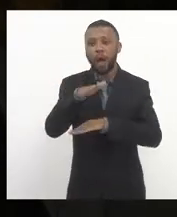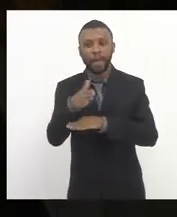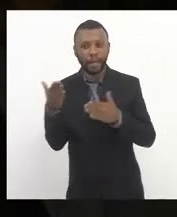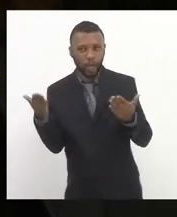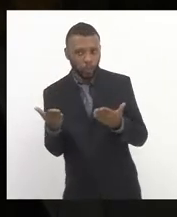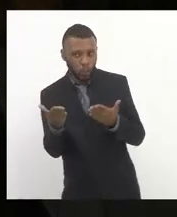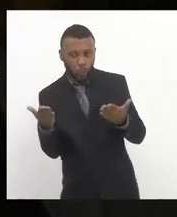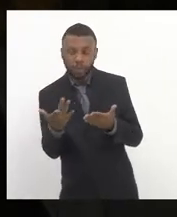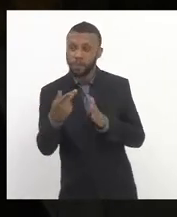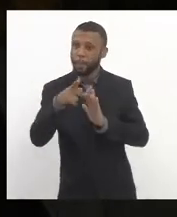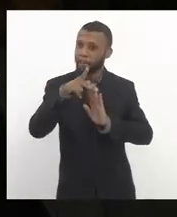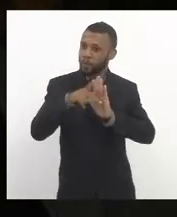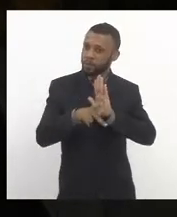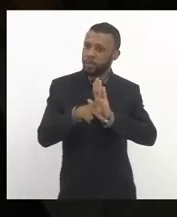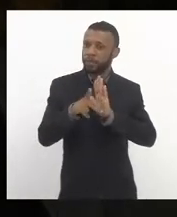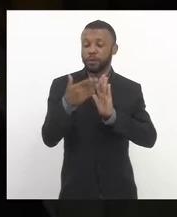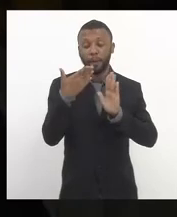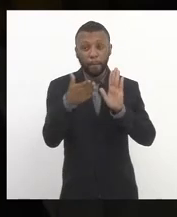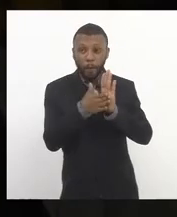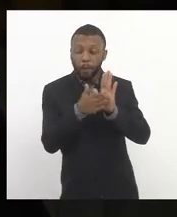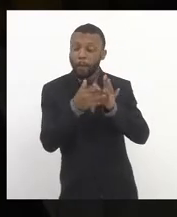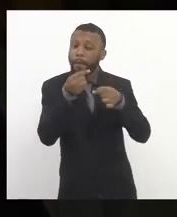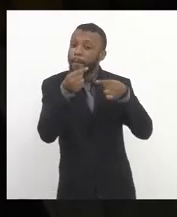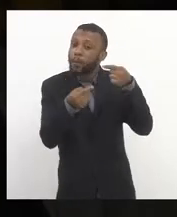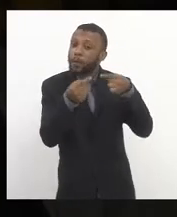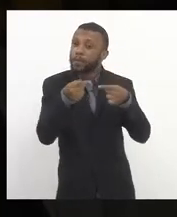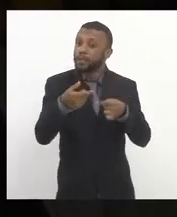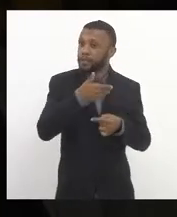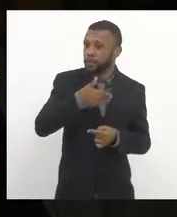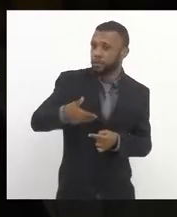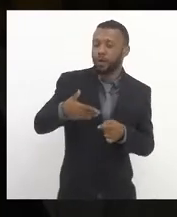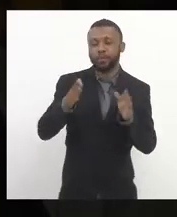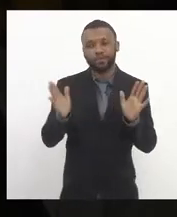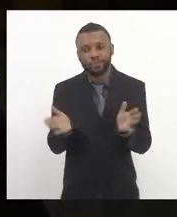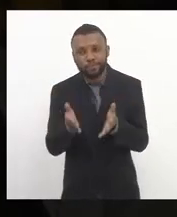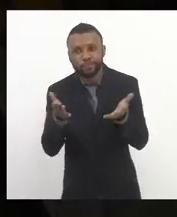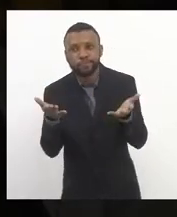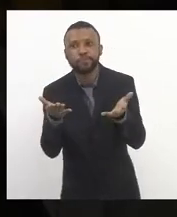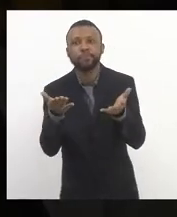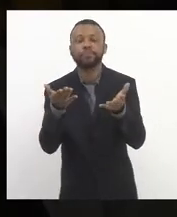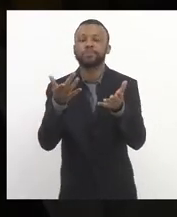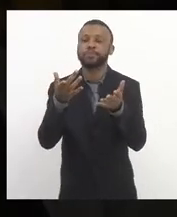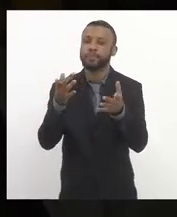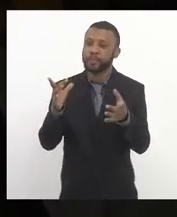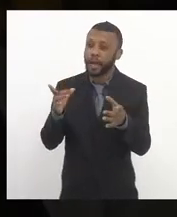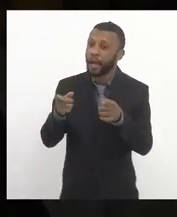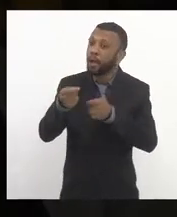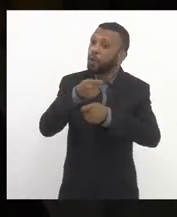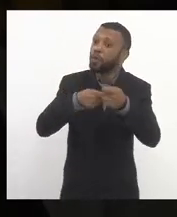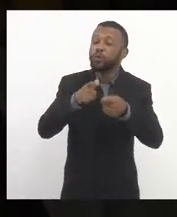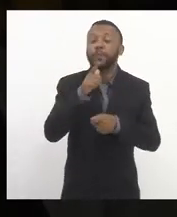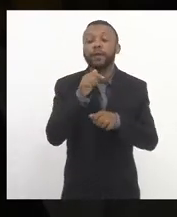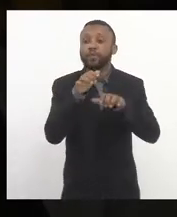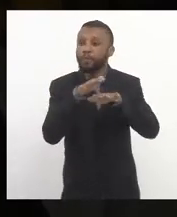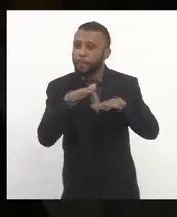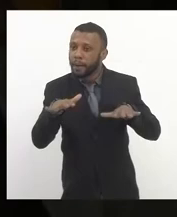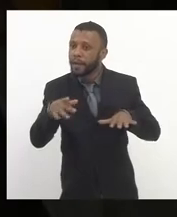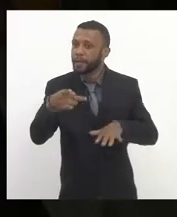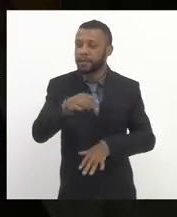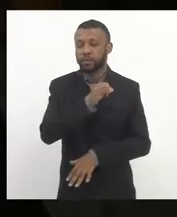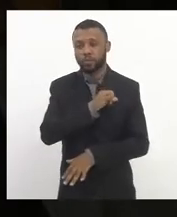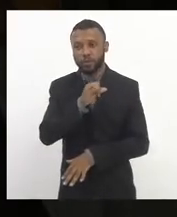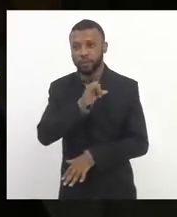que propõe uma política estadual de fomento, né, a economia do mar no Rio de Janeiro. Eu agradeço à deputada Célia Jordão, ao deputado Luiz